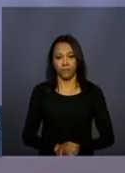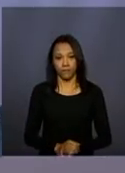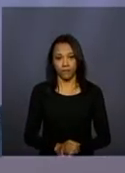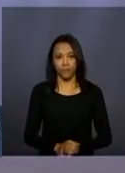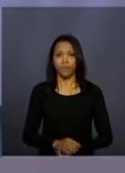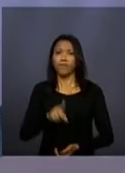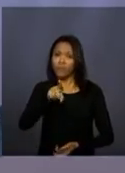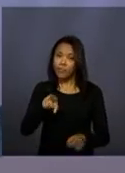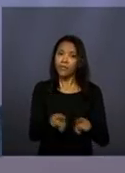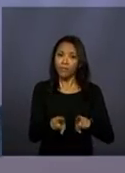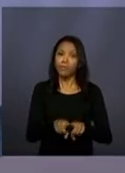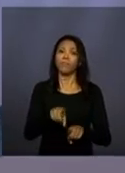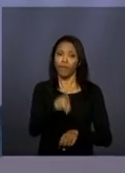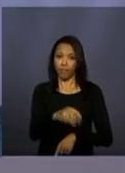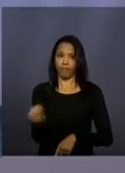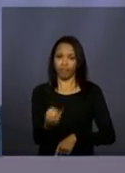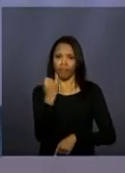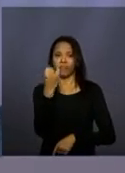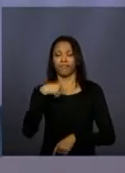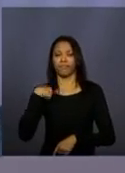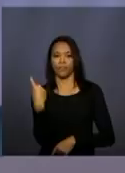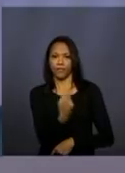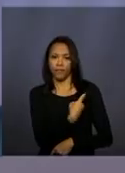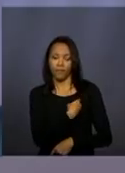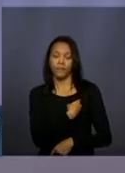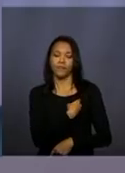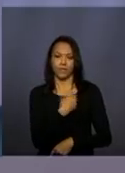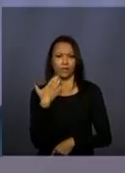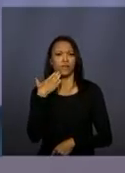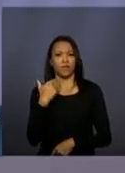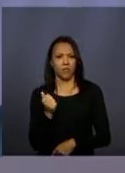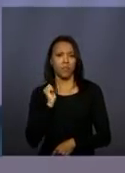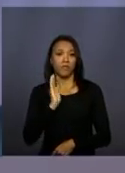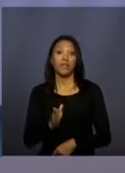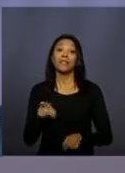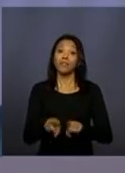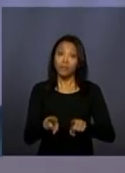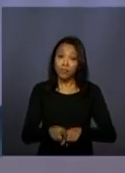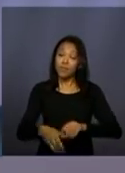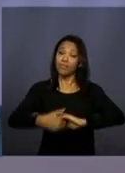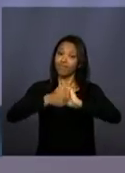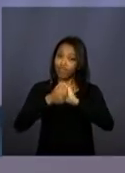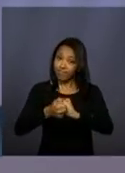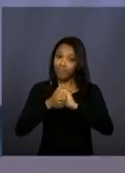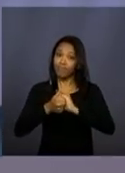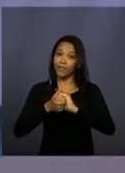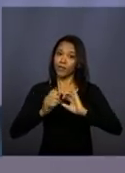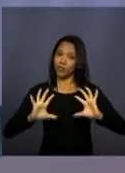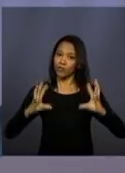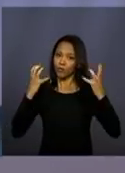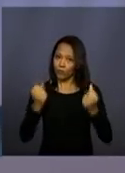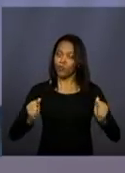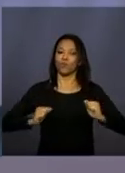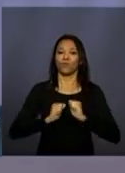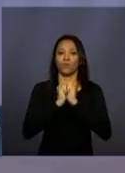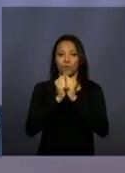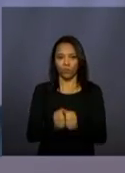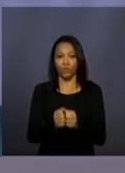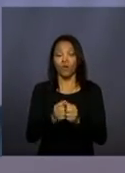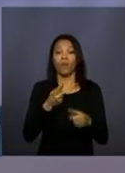é importante também para nós, né? Sabemos e parabenizar também juntos, né? Porque